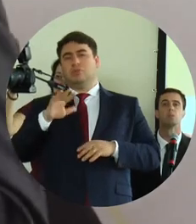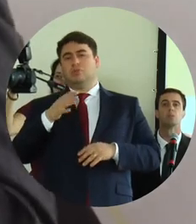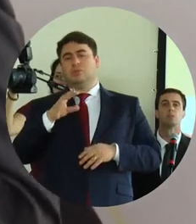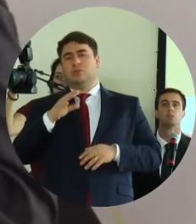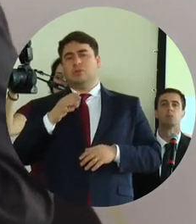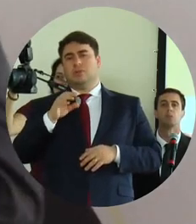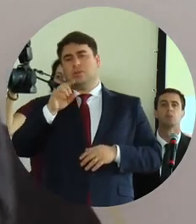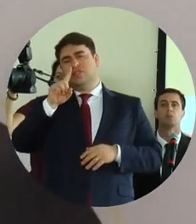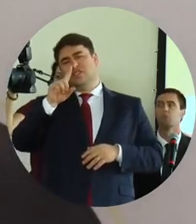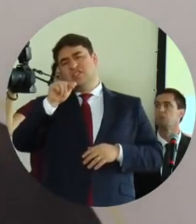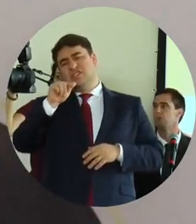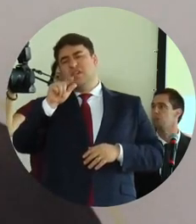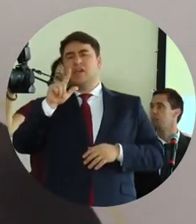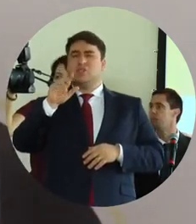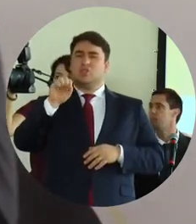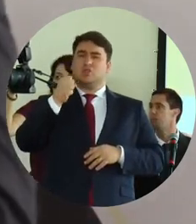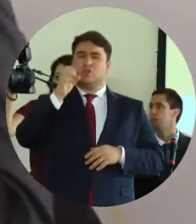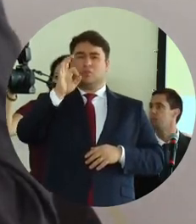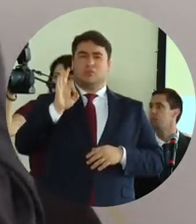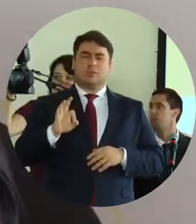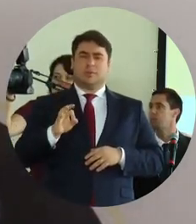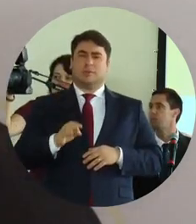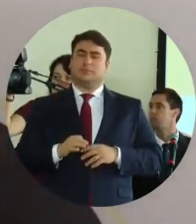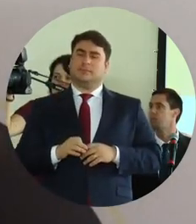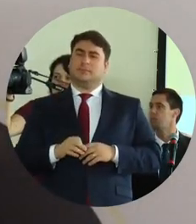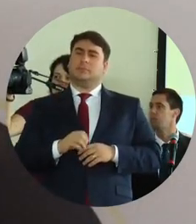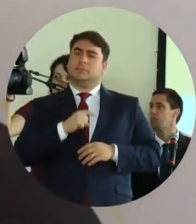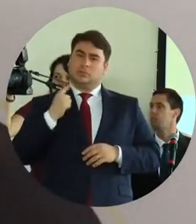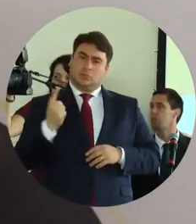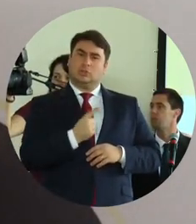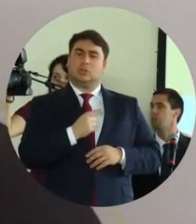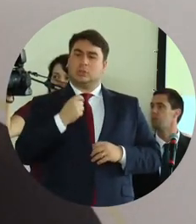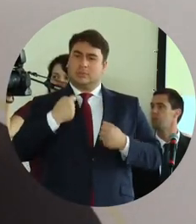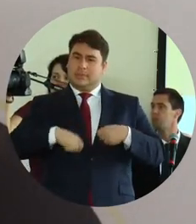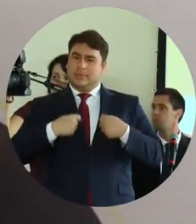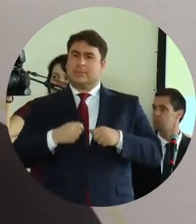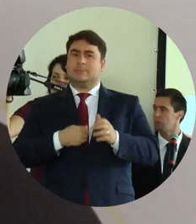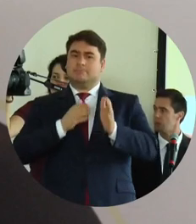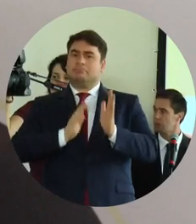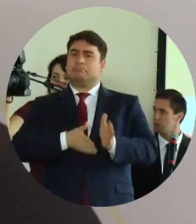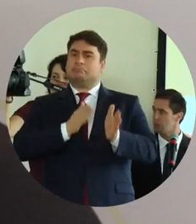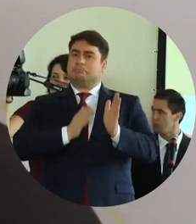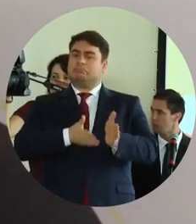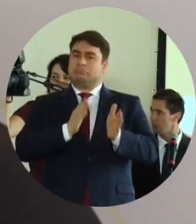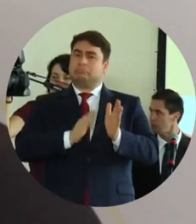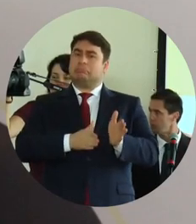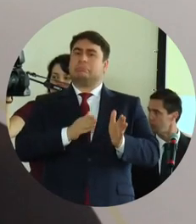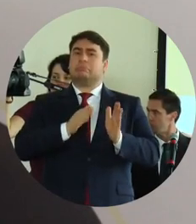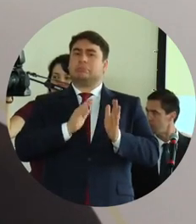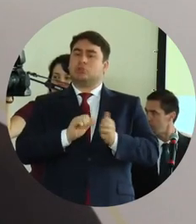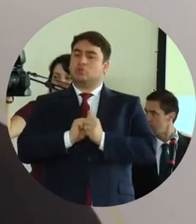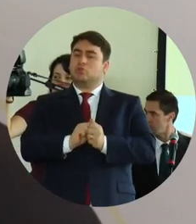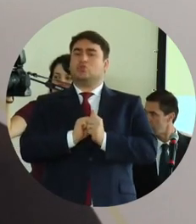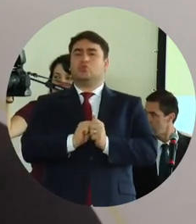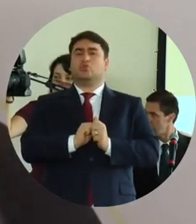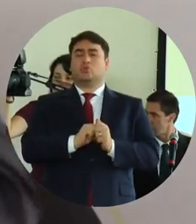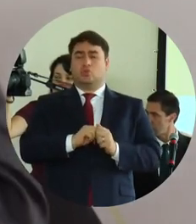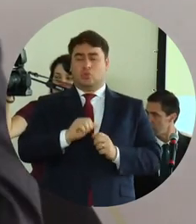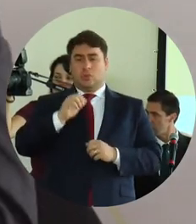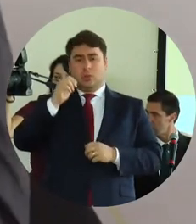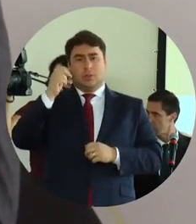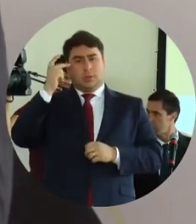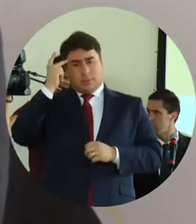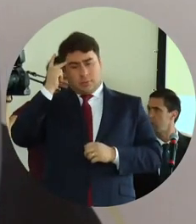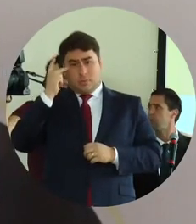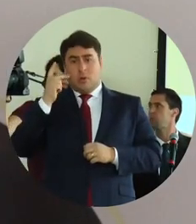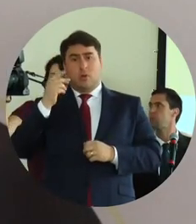de 17, 18%. Nós ainda temos que caminhar juntos e por um longo caminho. São Paulo tem uma